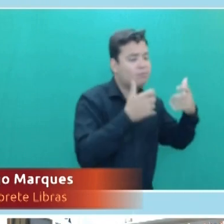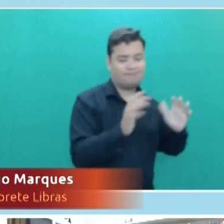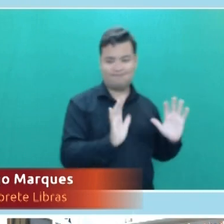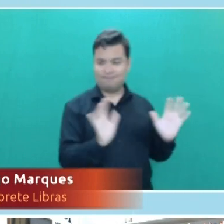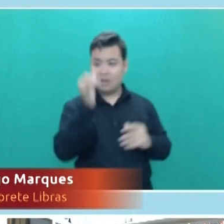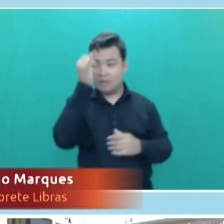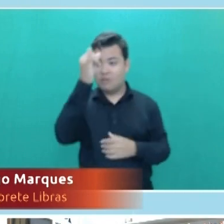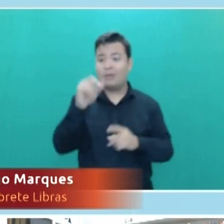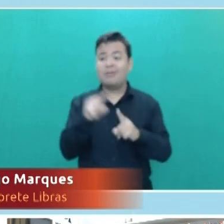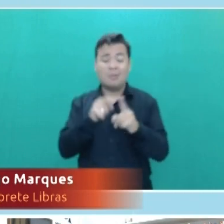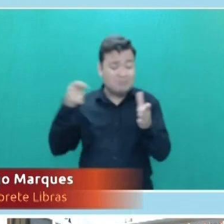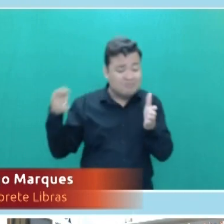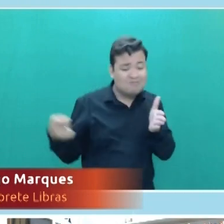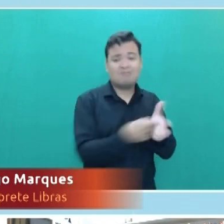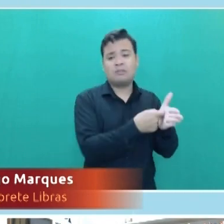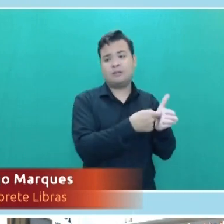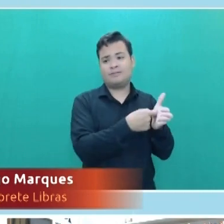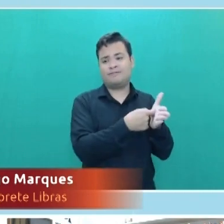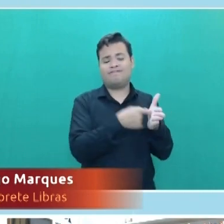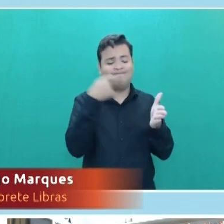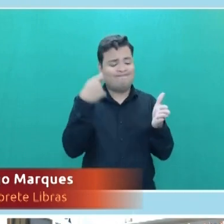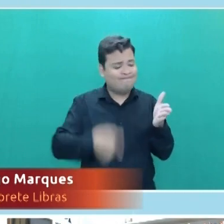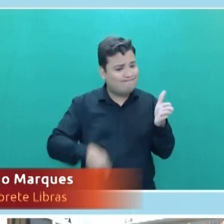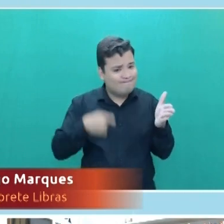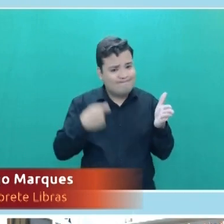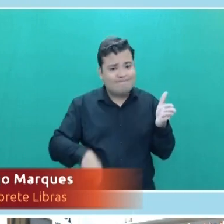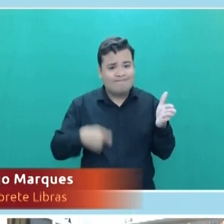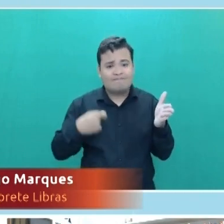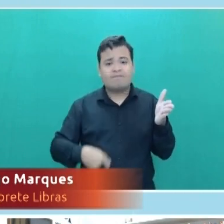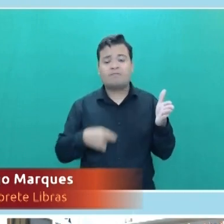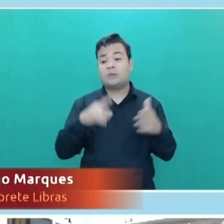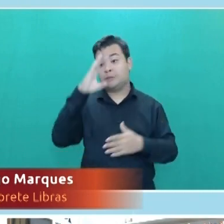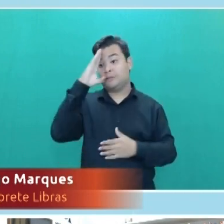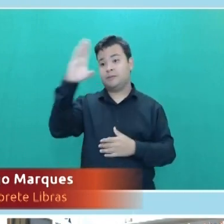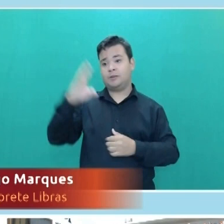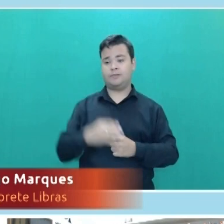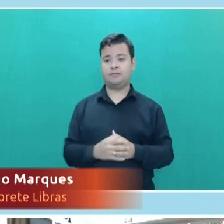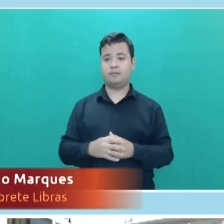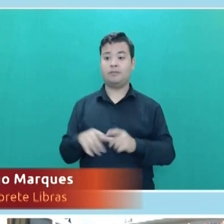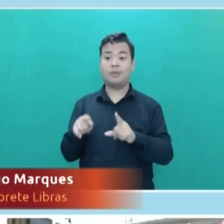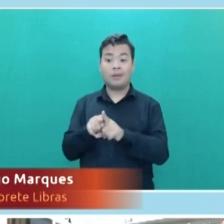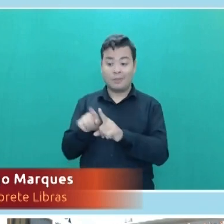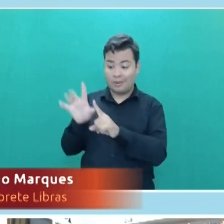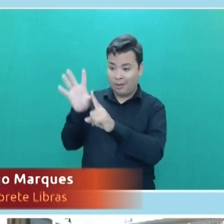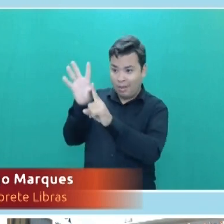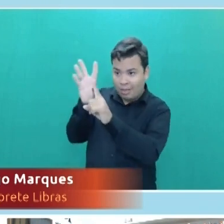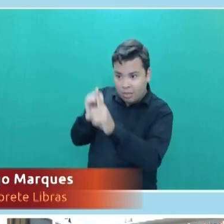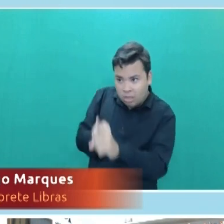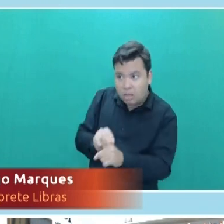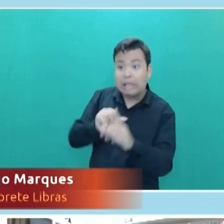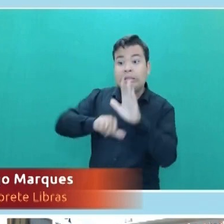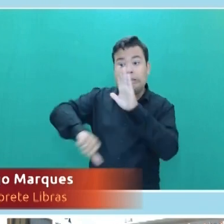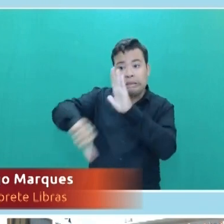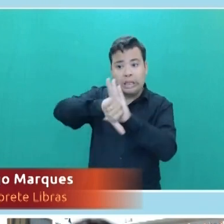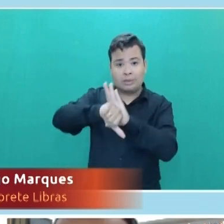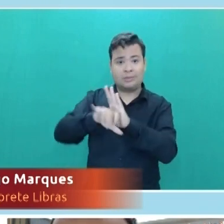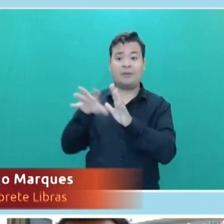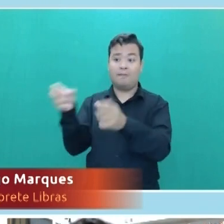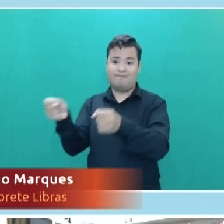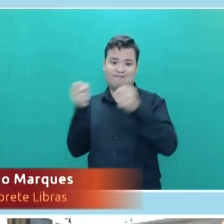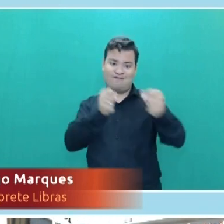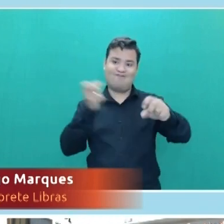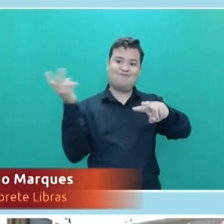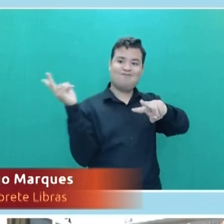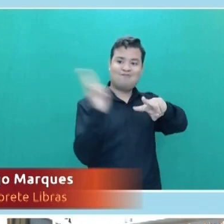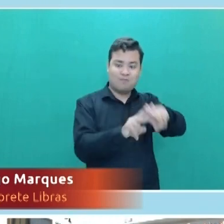é fundamental que isso aconteça mesmo. Inclusive, assédio sexual é crime, com prevenção de detenção. Diferente do